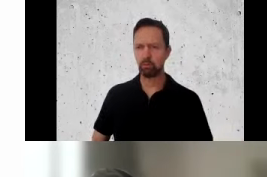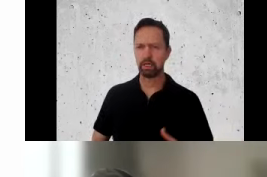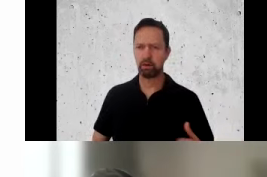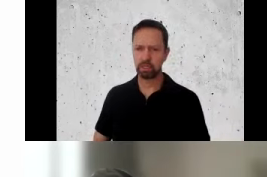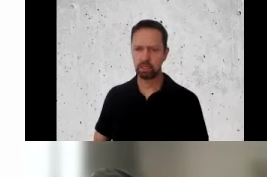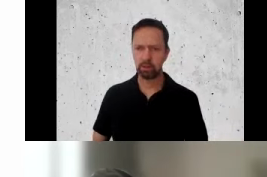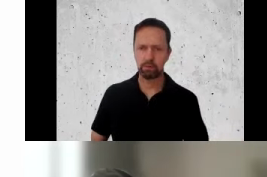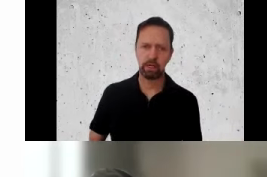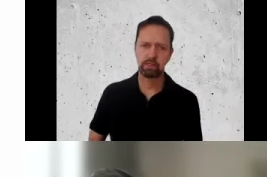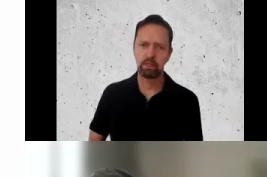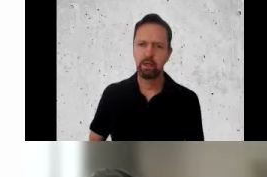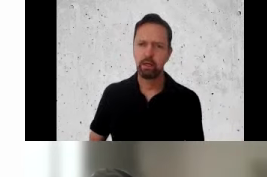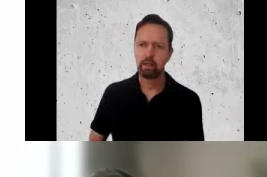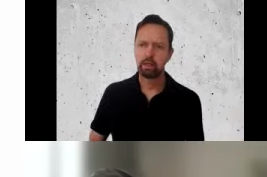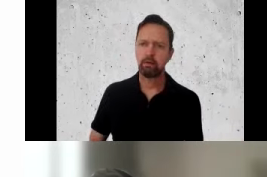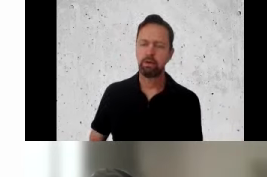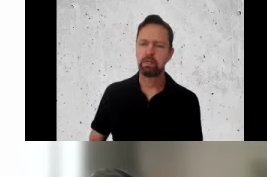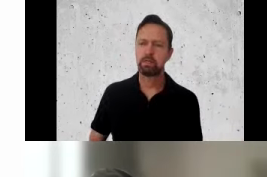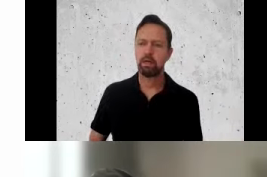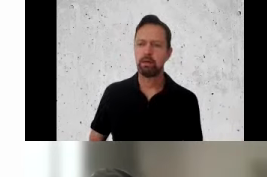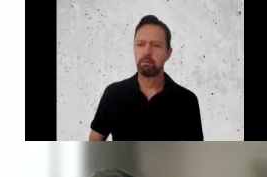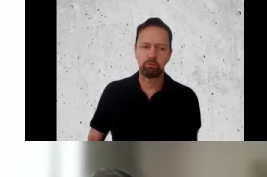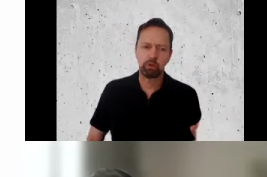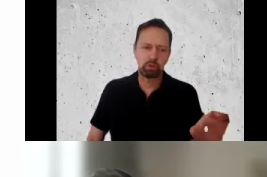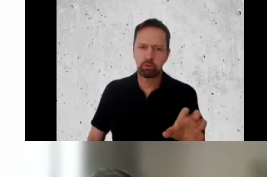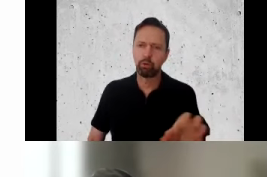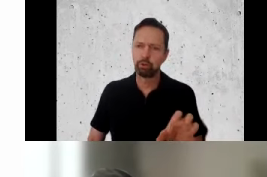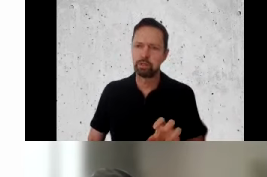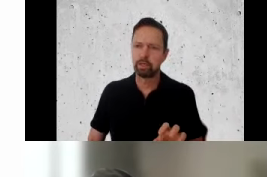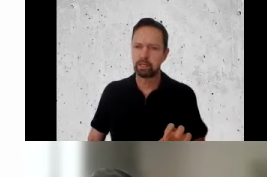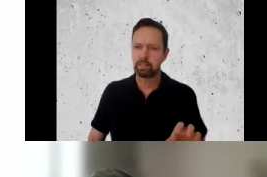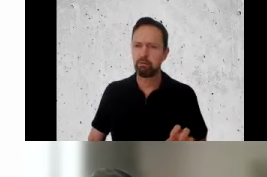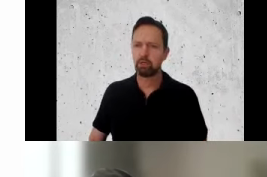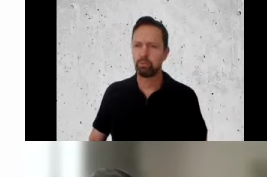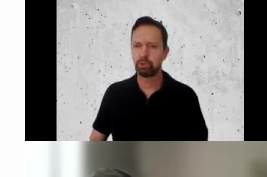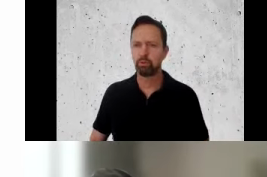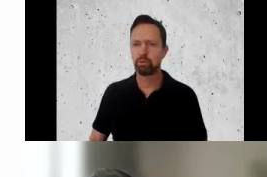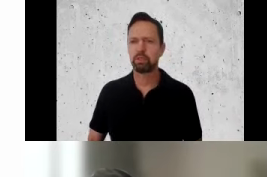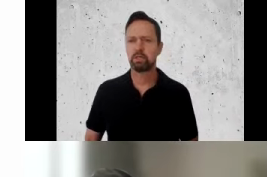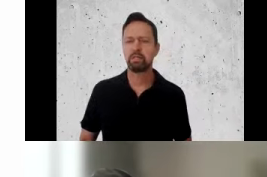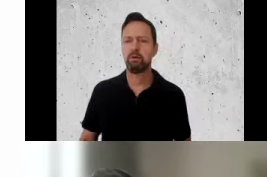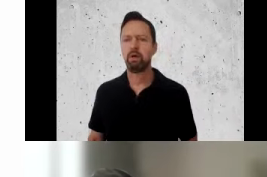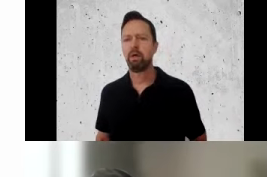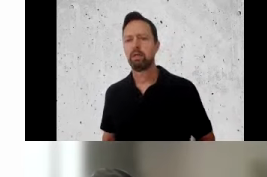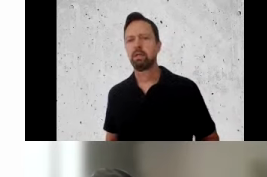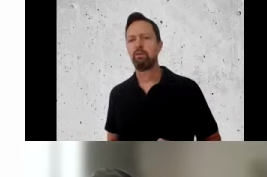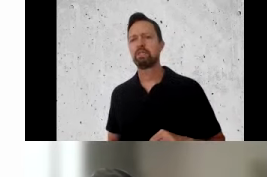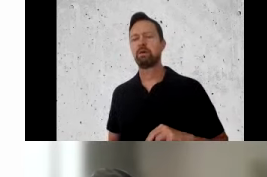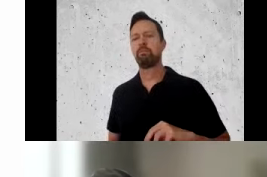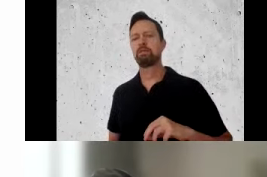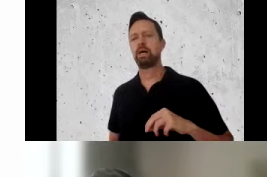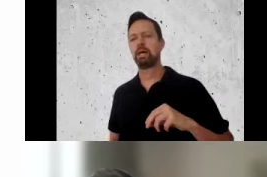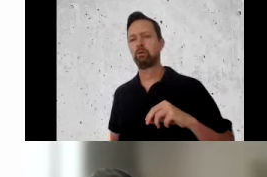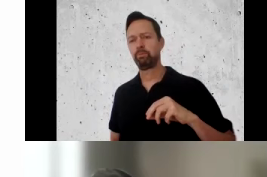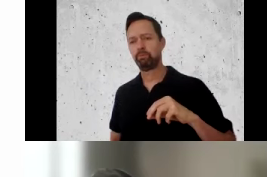informação, perigo moral, seleção adversa, talvez, são todos custos de transação, né, tipos de custos de transação, talvez